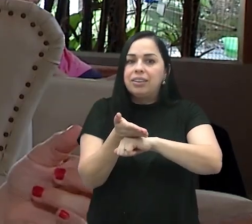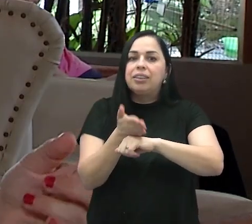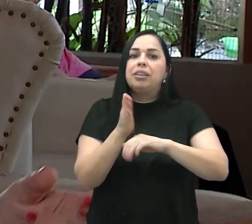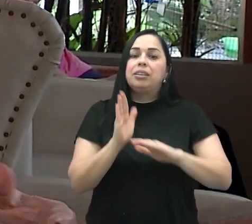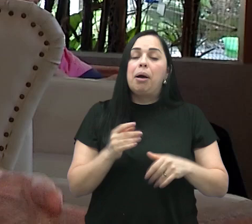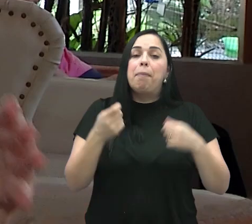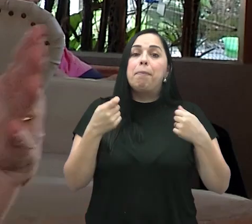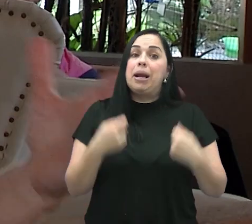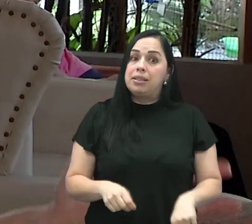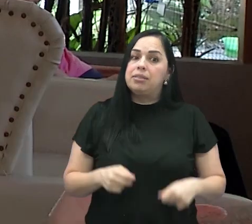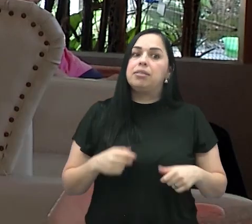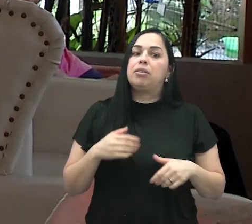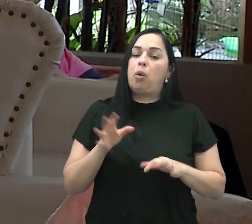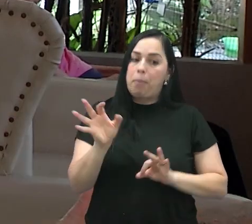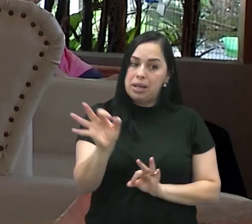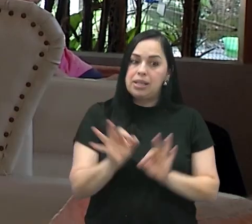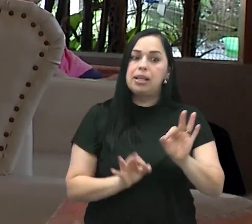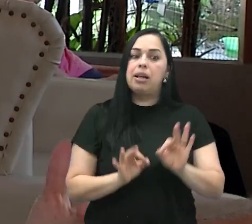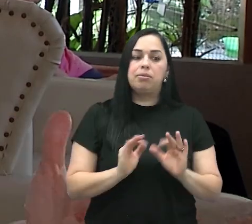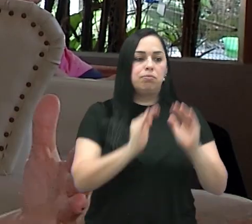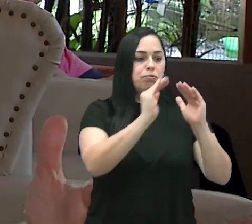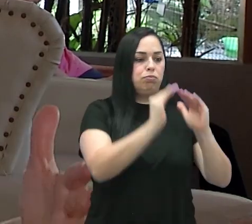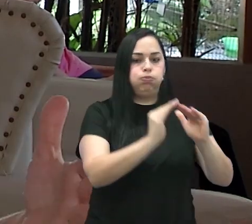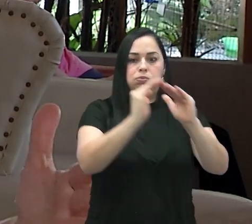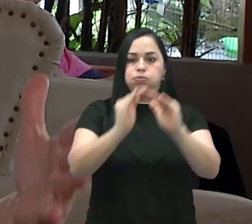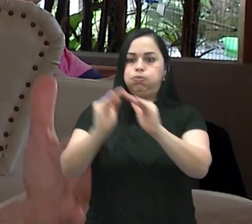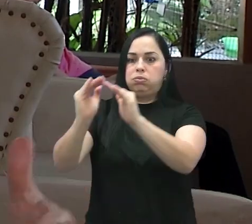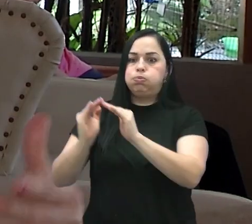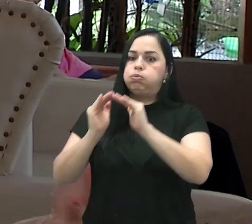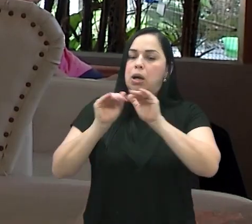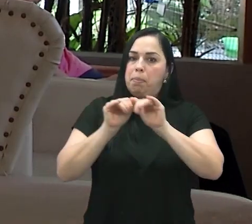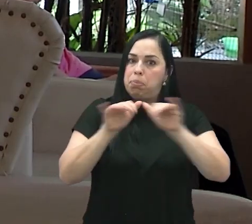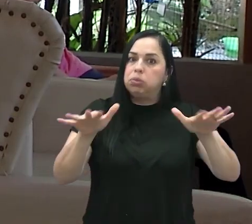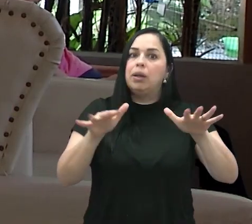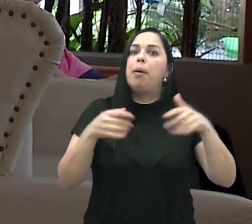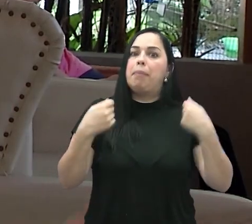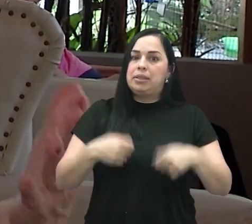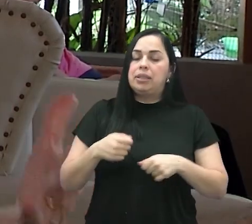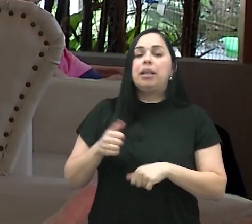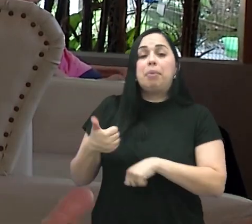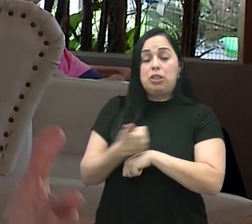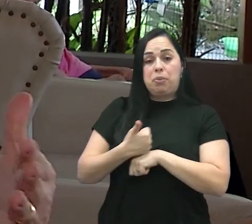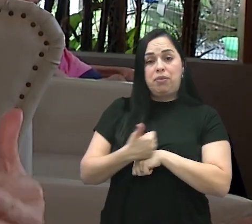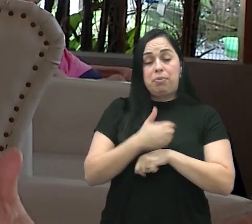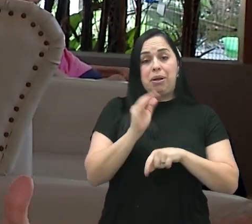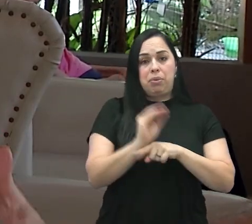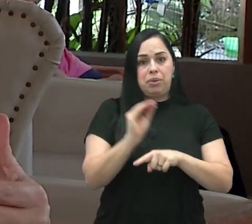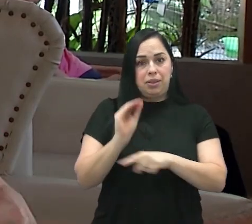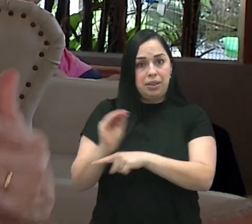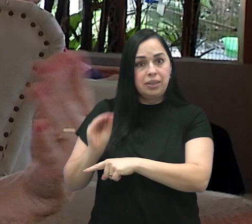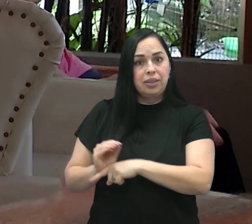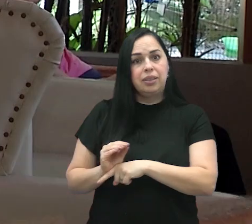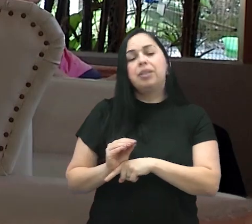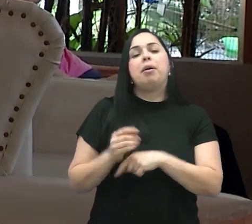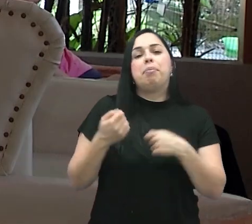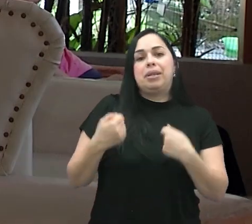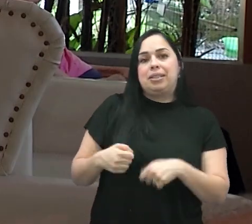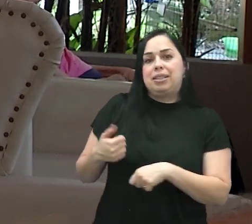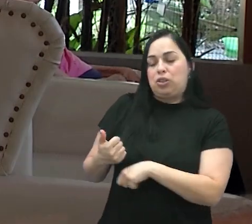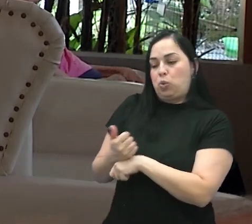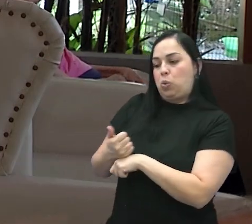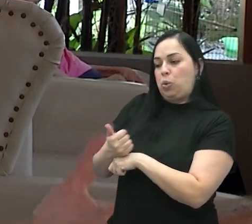passa o dia, é a creche. Então, vai precisar cada vez mais desse tipo de local e de